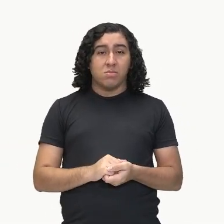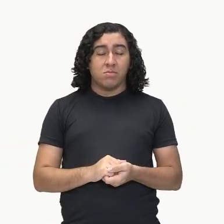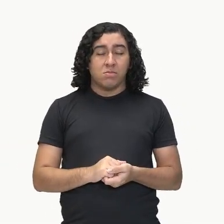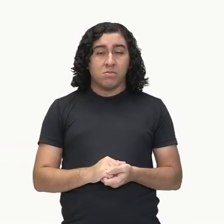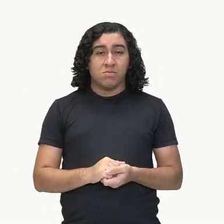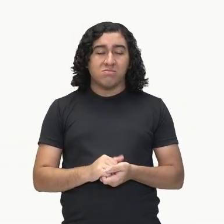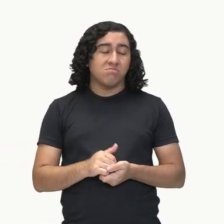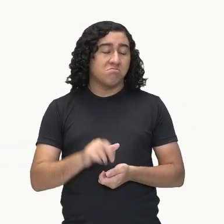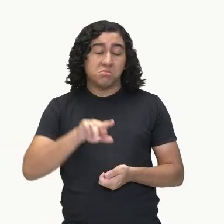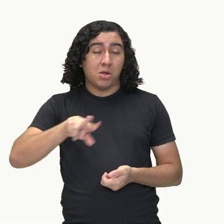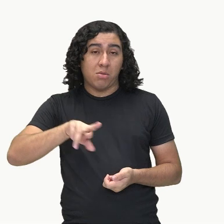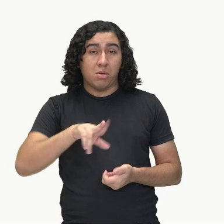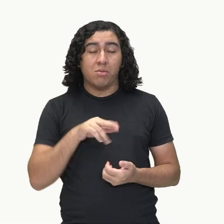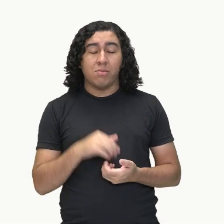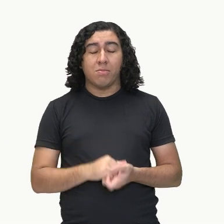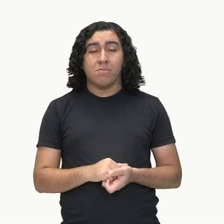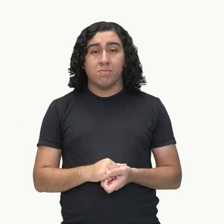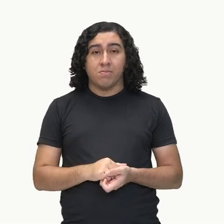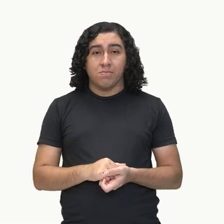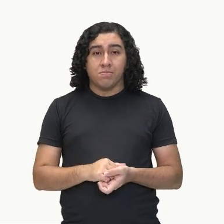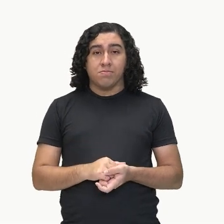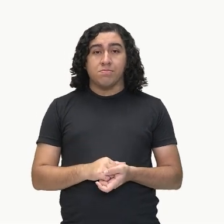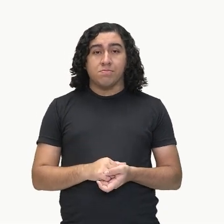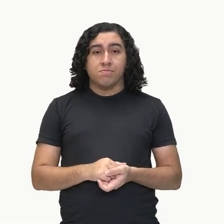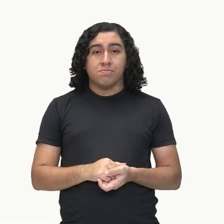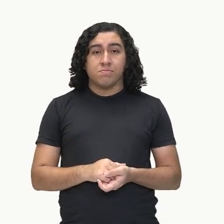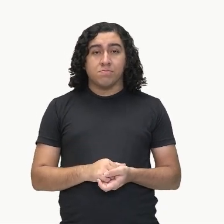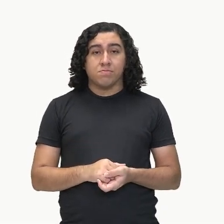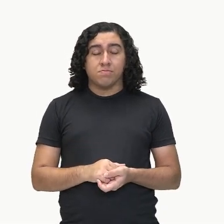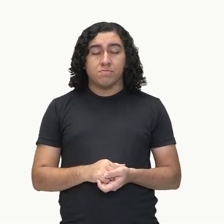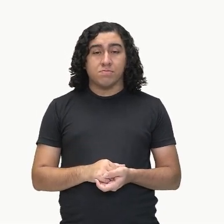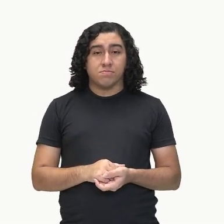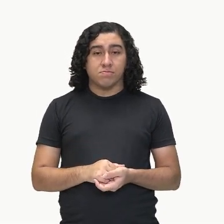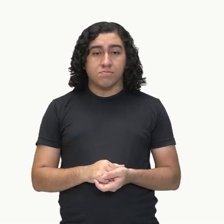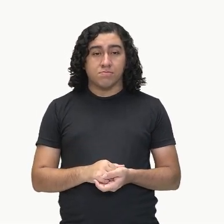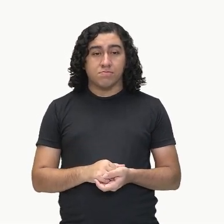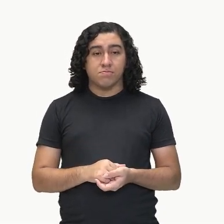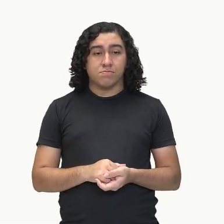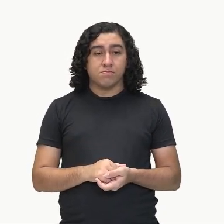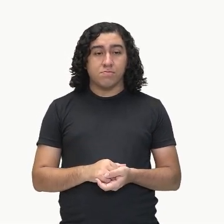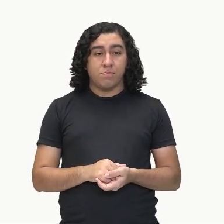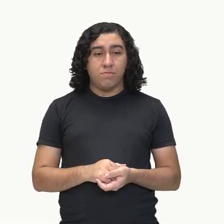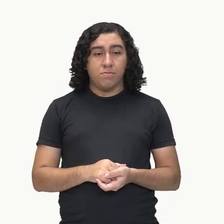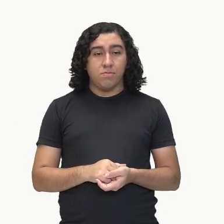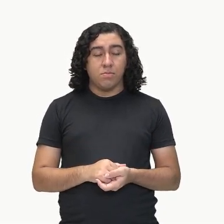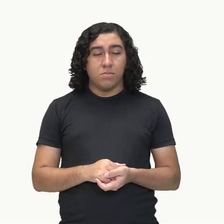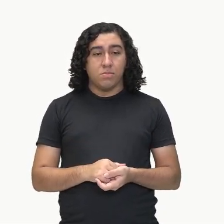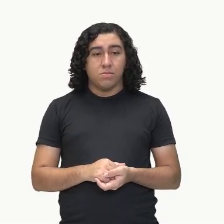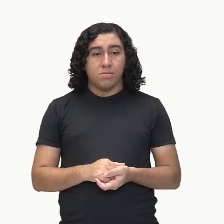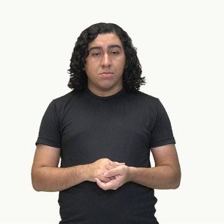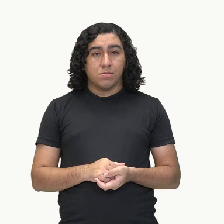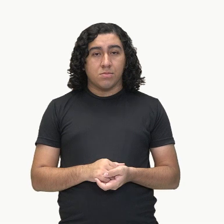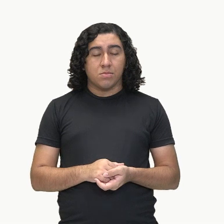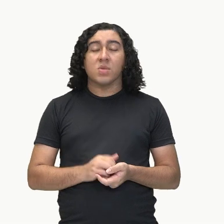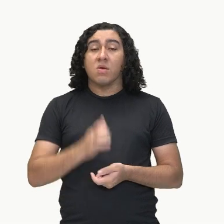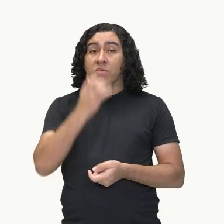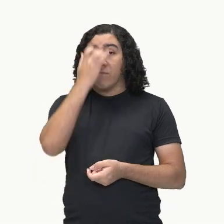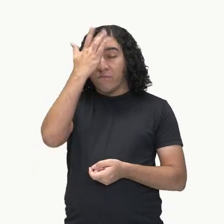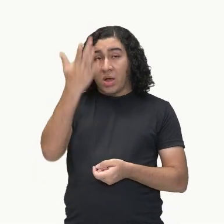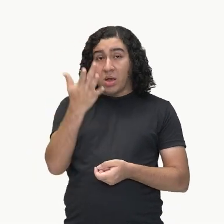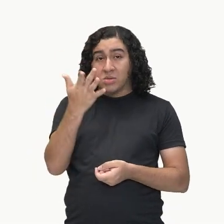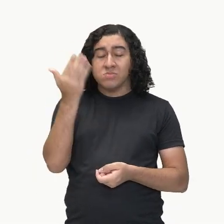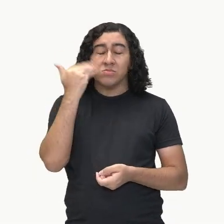adição? Não, não vai impossibilitar. Impossibilitar. Então, para ficar mais fácil aí a visualização,